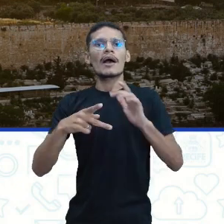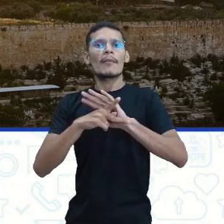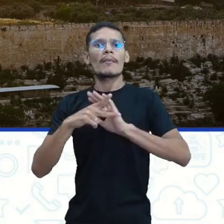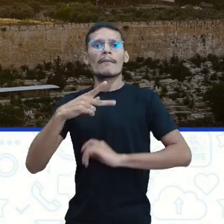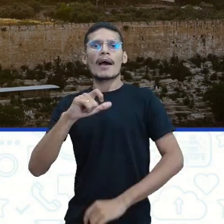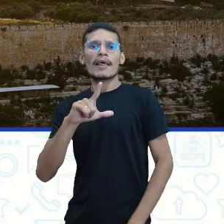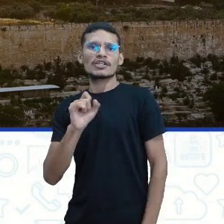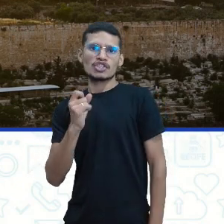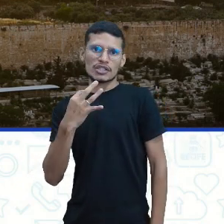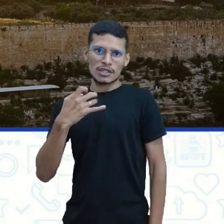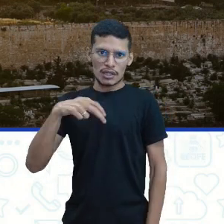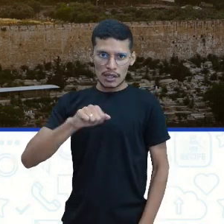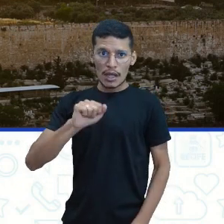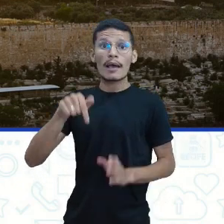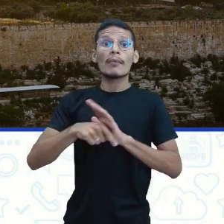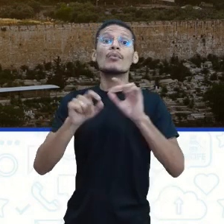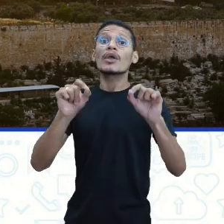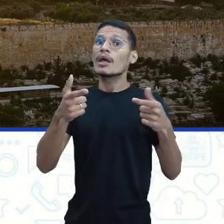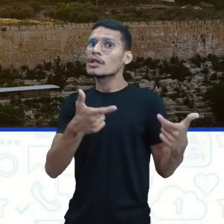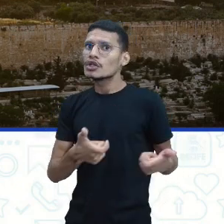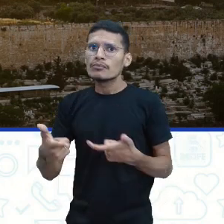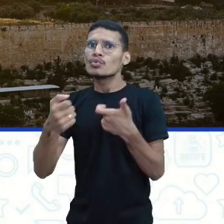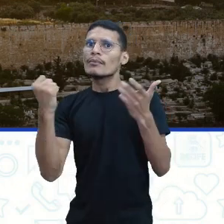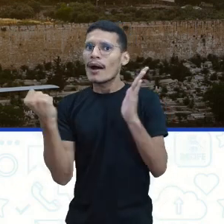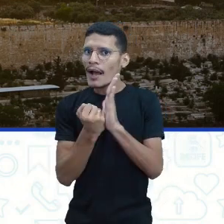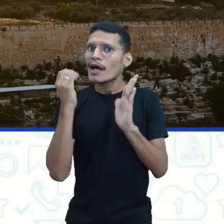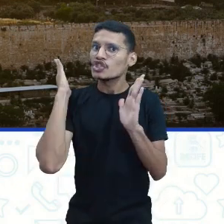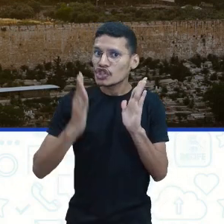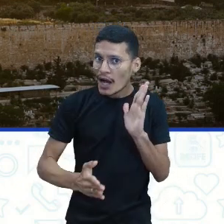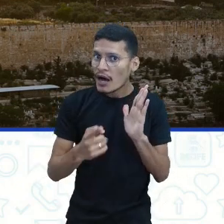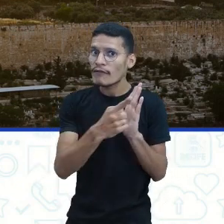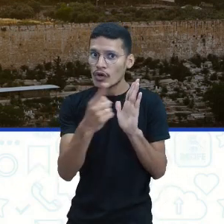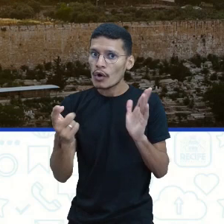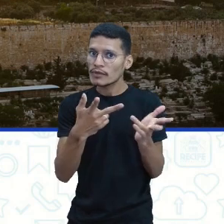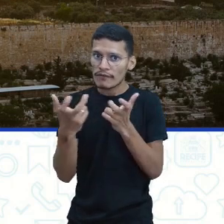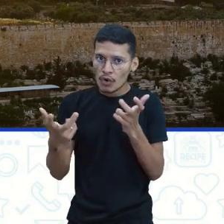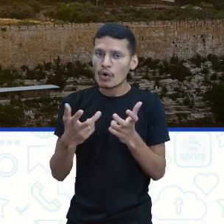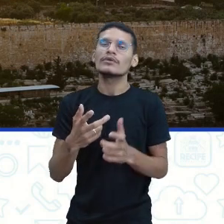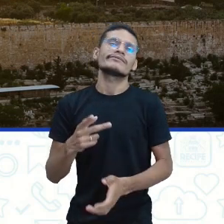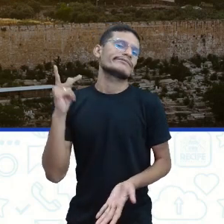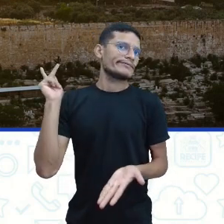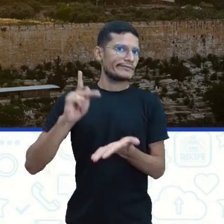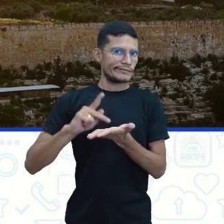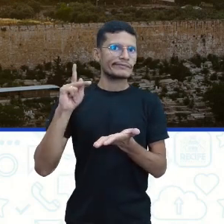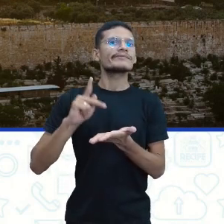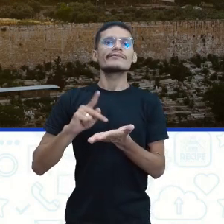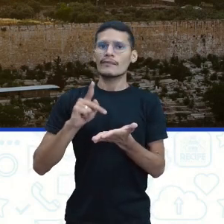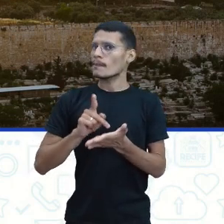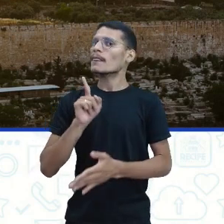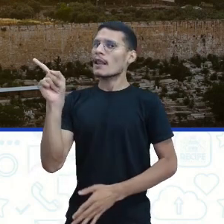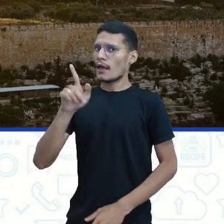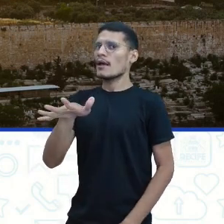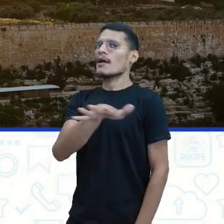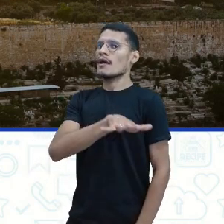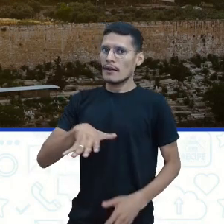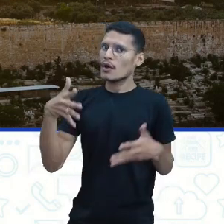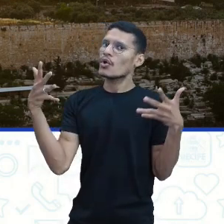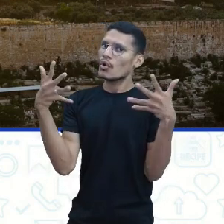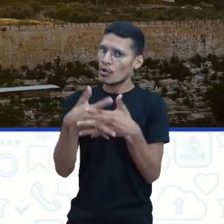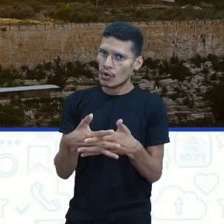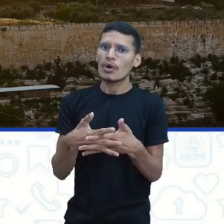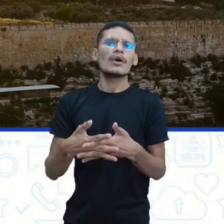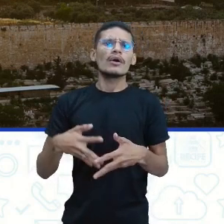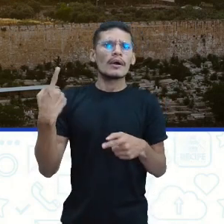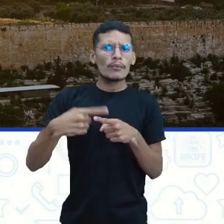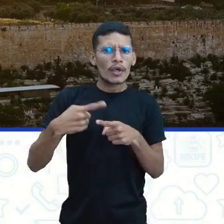Palestina como um todo é marcada por disputas, por conflitos? O nosso robozinho está dizendo, é verdade, infelizmente é uma região bem complicada, não